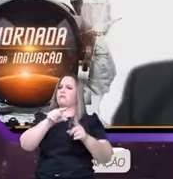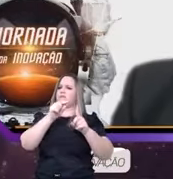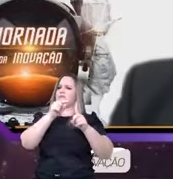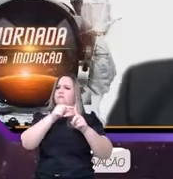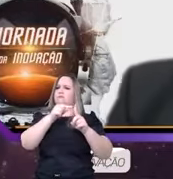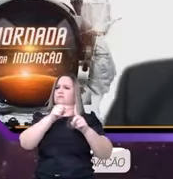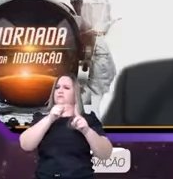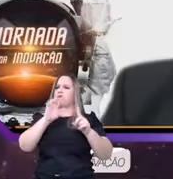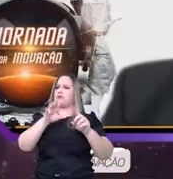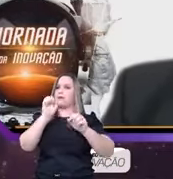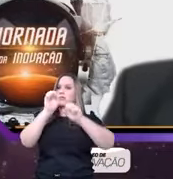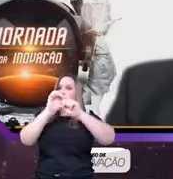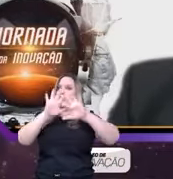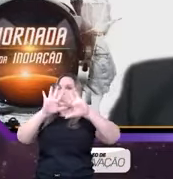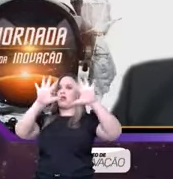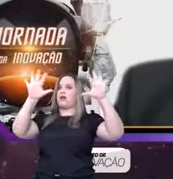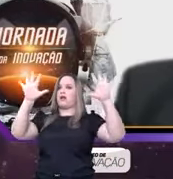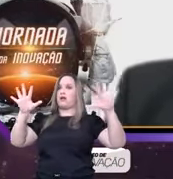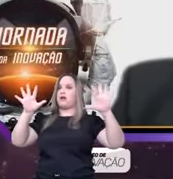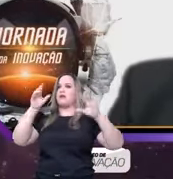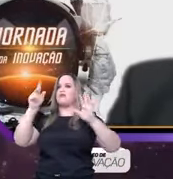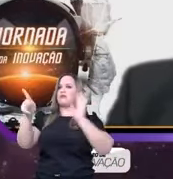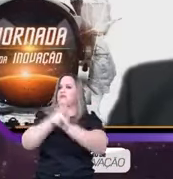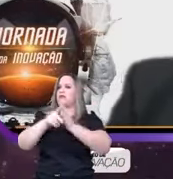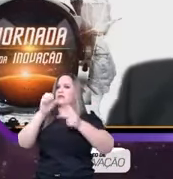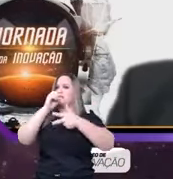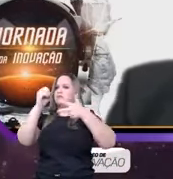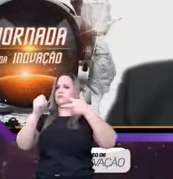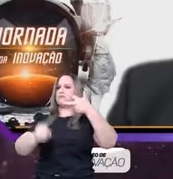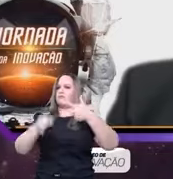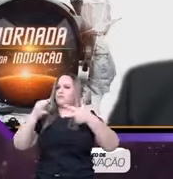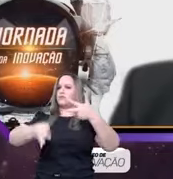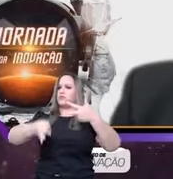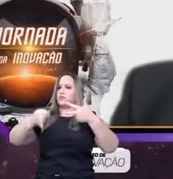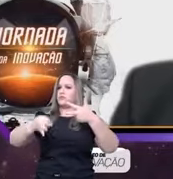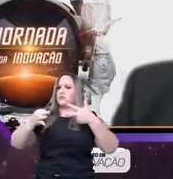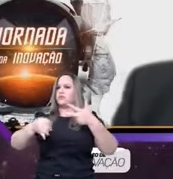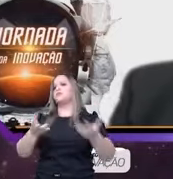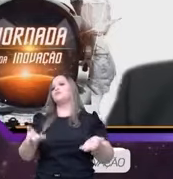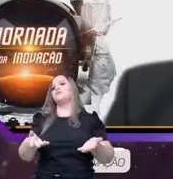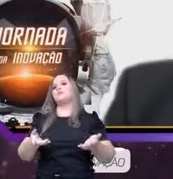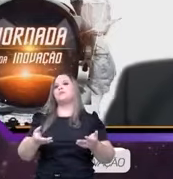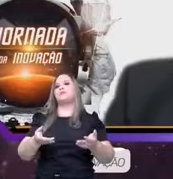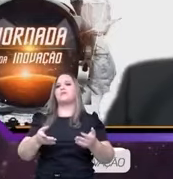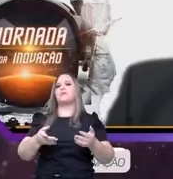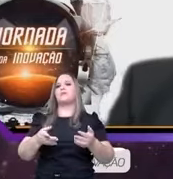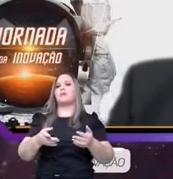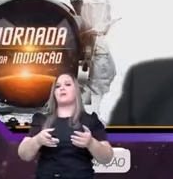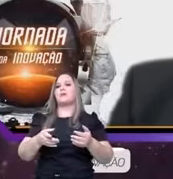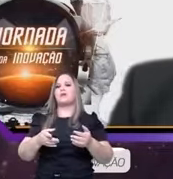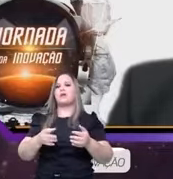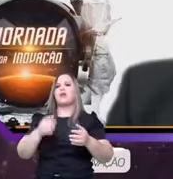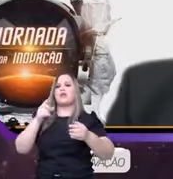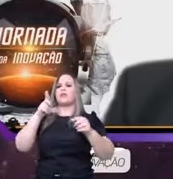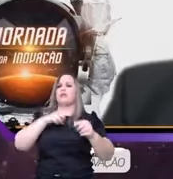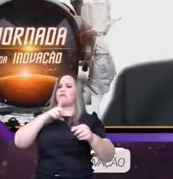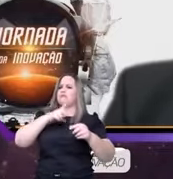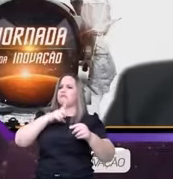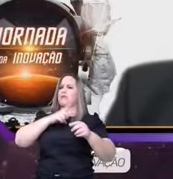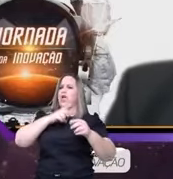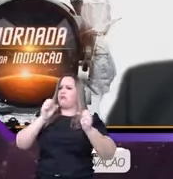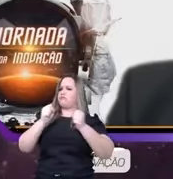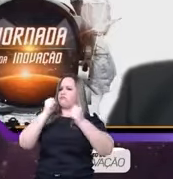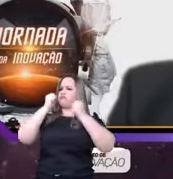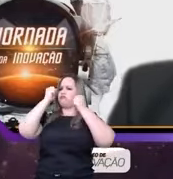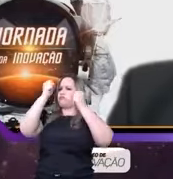ampla do judiciário. O judiciário como um todo tem uma estrutura hierárquica forte e precisa-se sempre